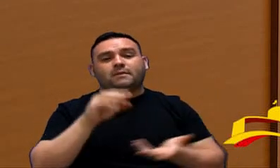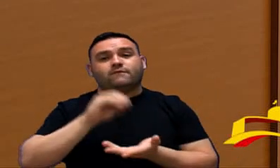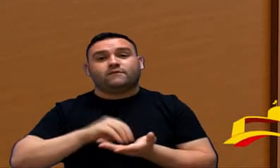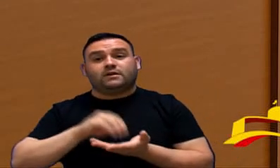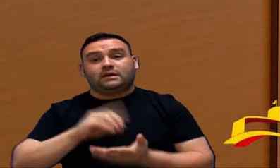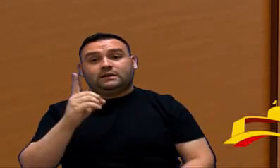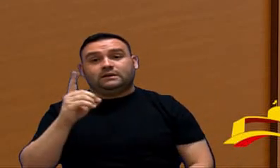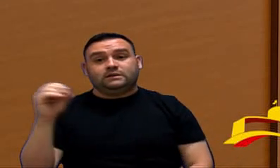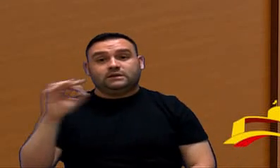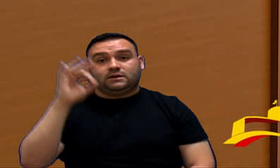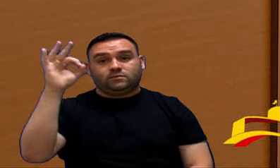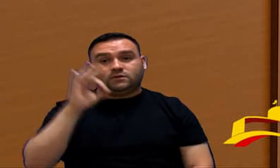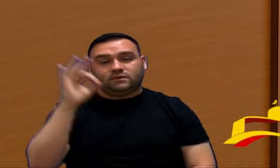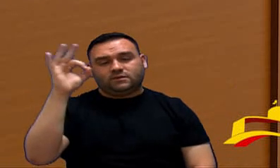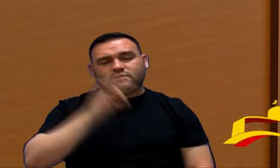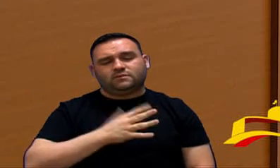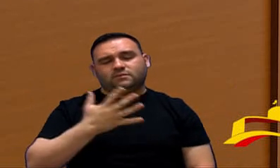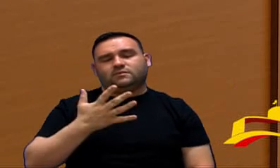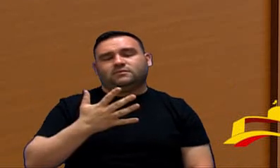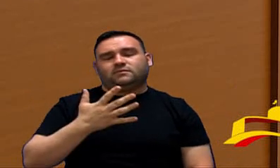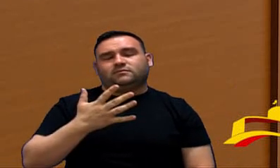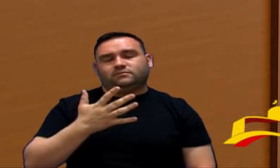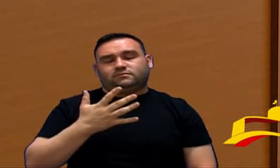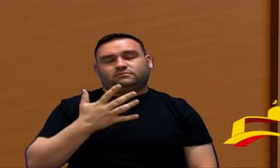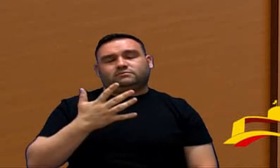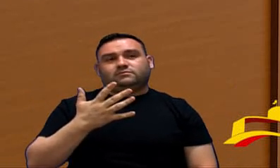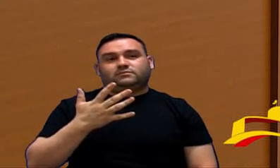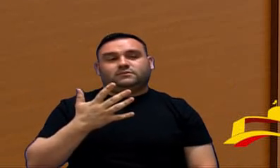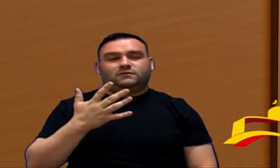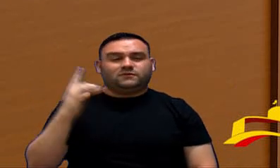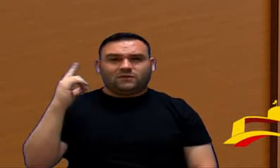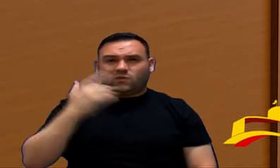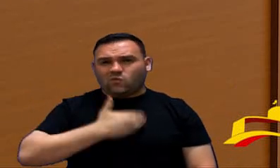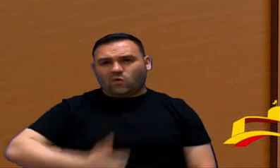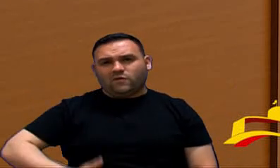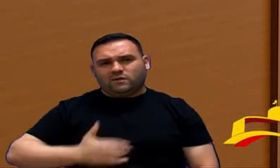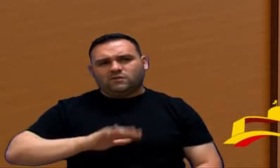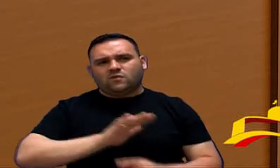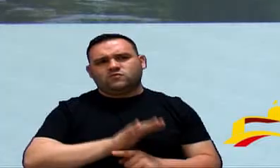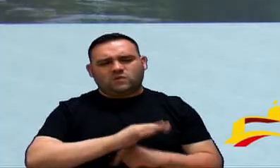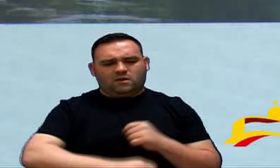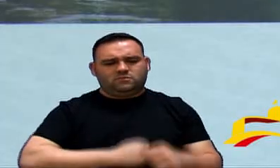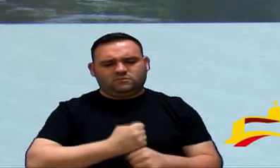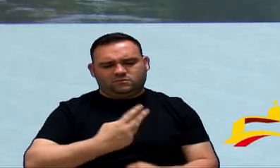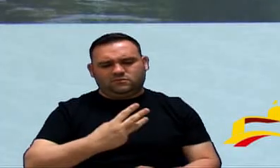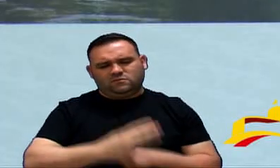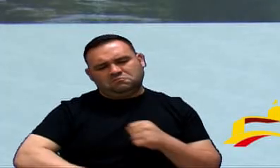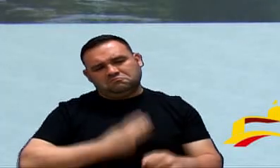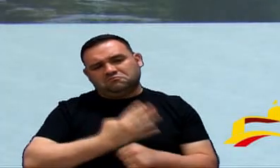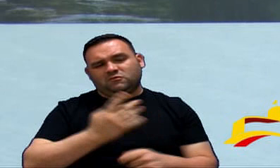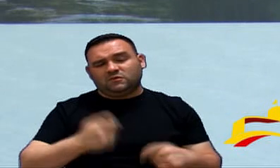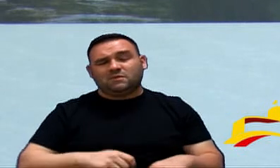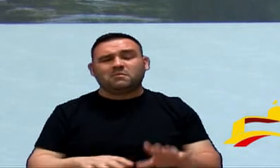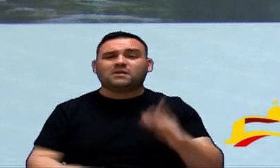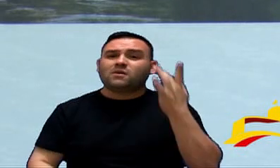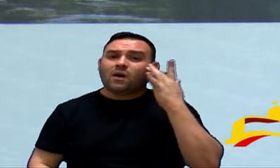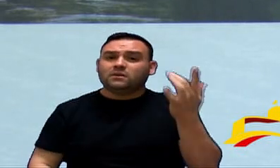de 10% com 7 mil bicos de luz. Mas eu não vejo. É tão difícil o governo atender em 3, 4 anos. Então, mas eu acho ali